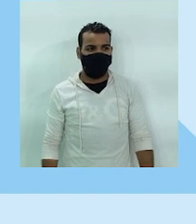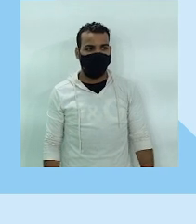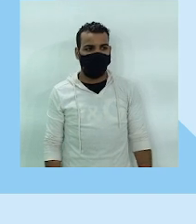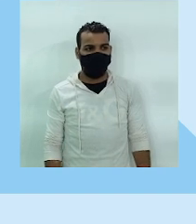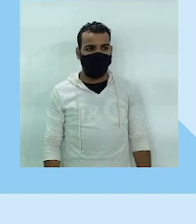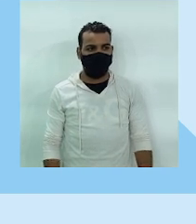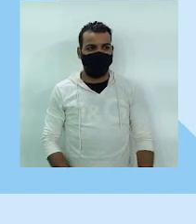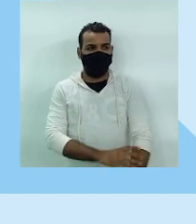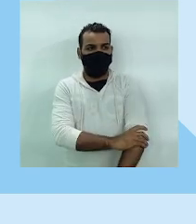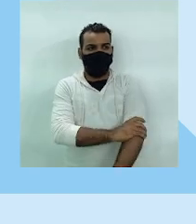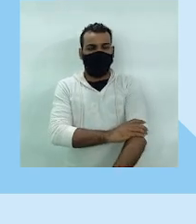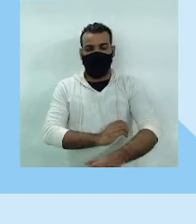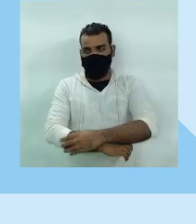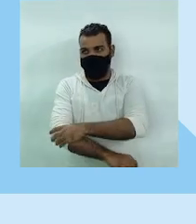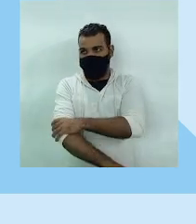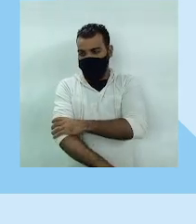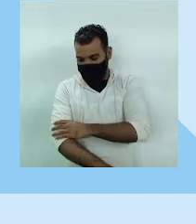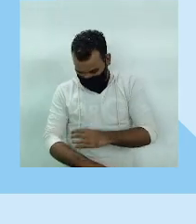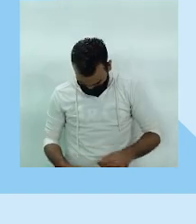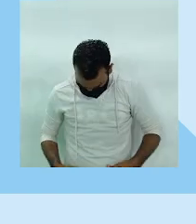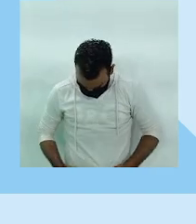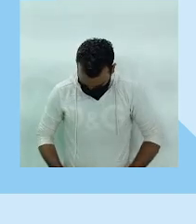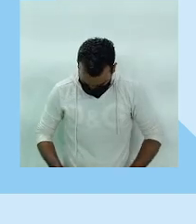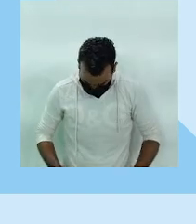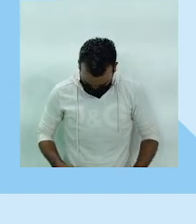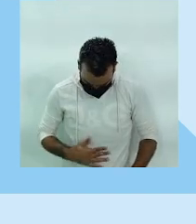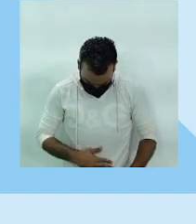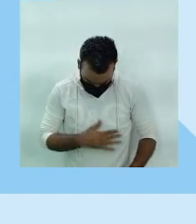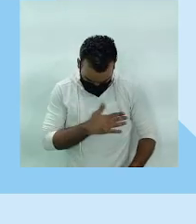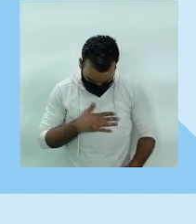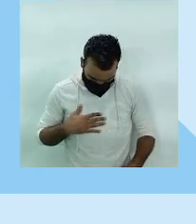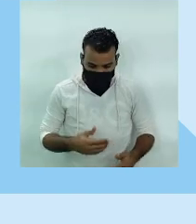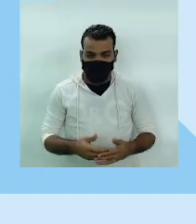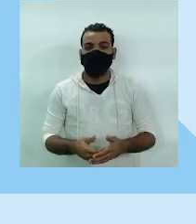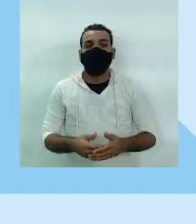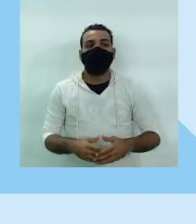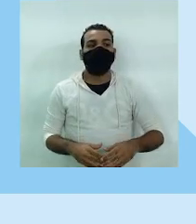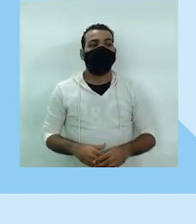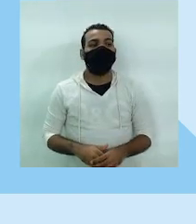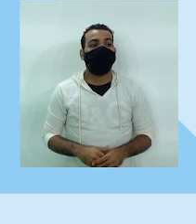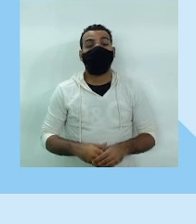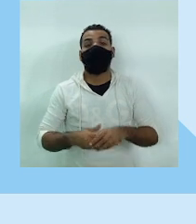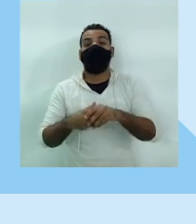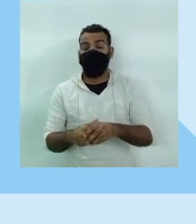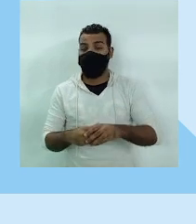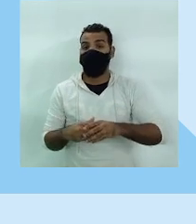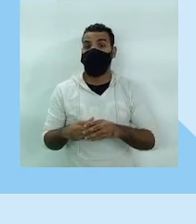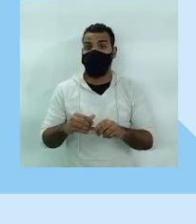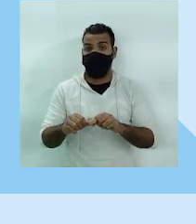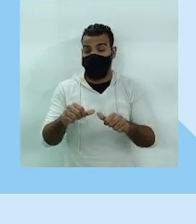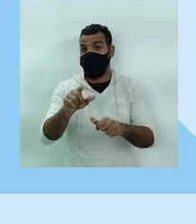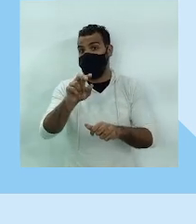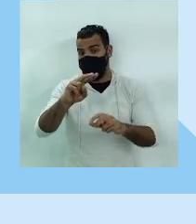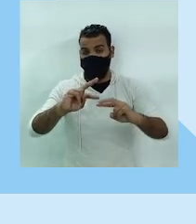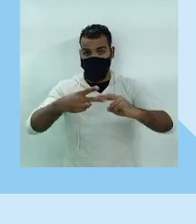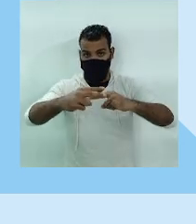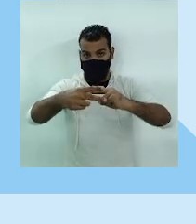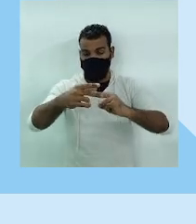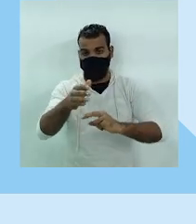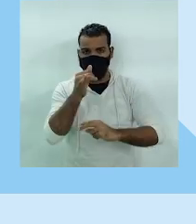piores penas. Na verdade, uma metamorfose punitiva. Ou